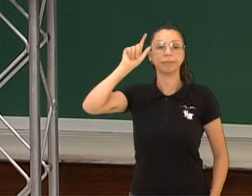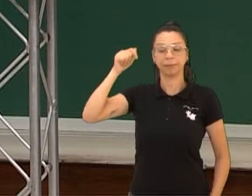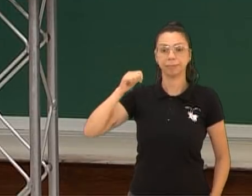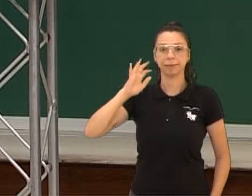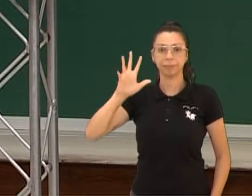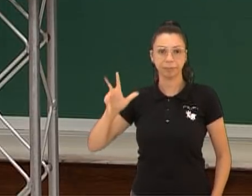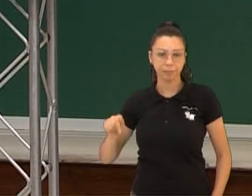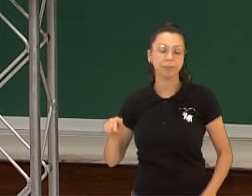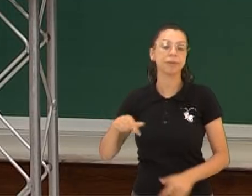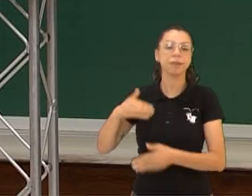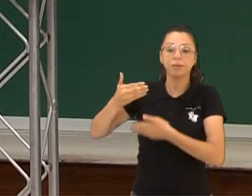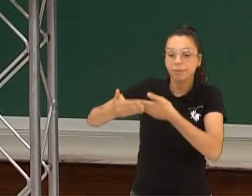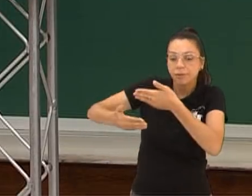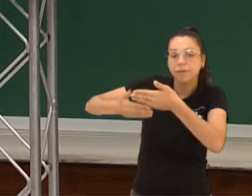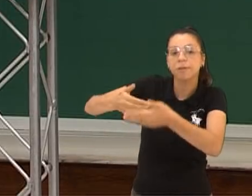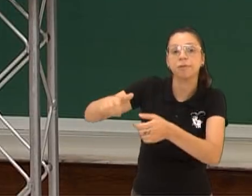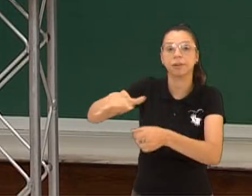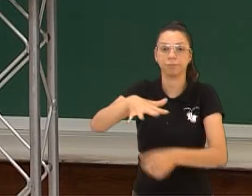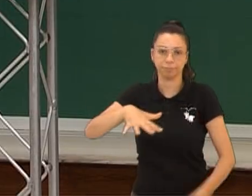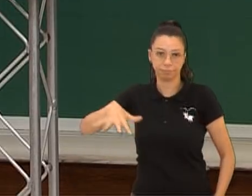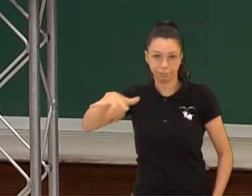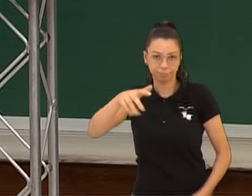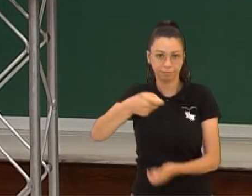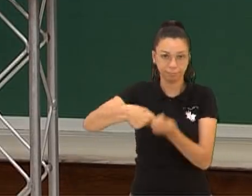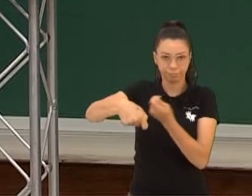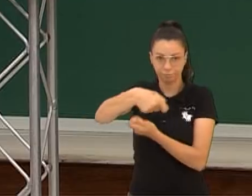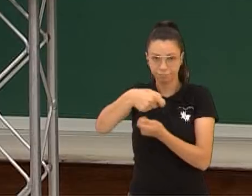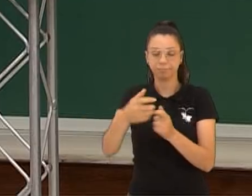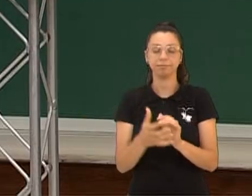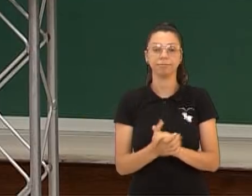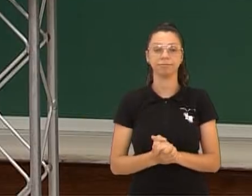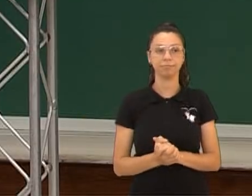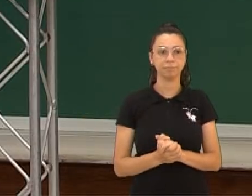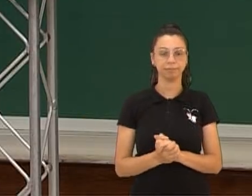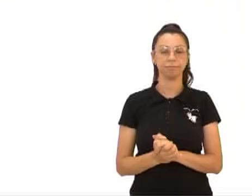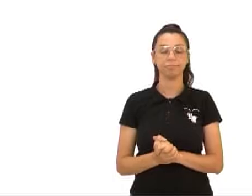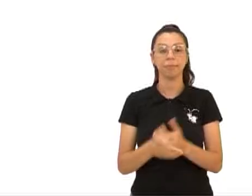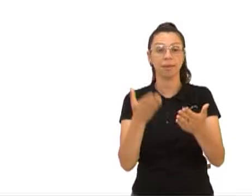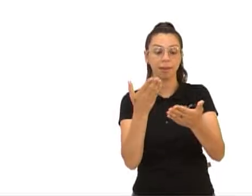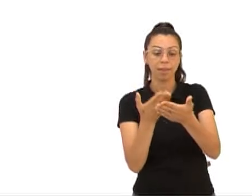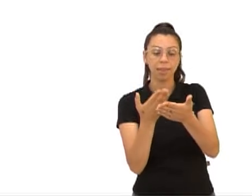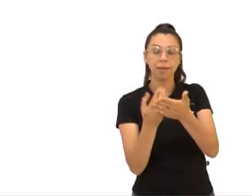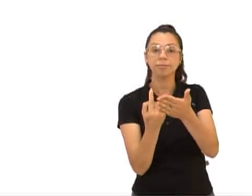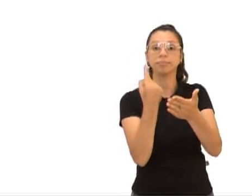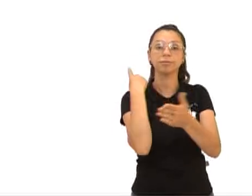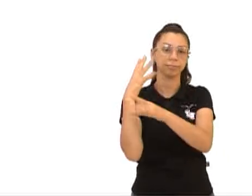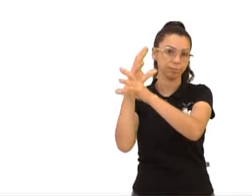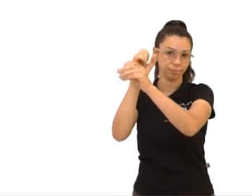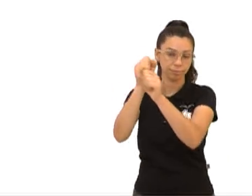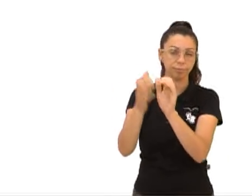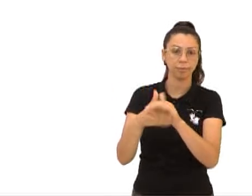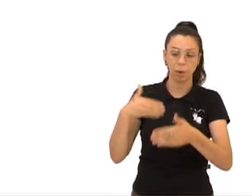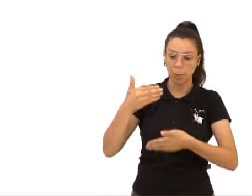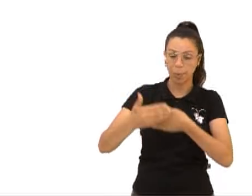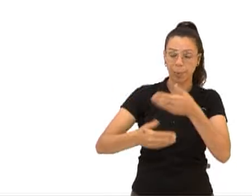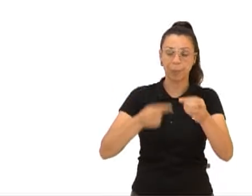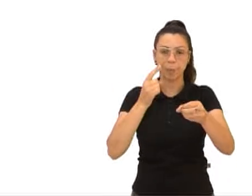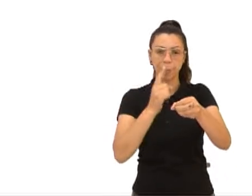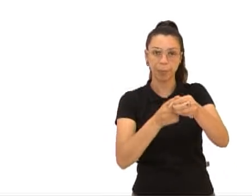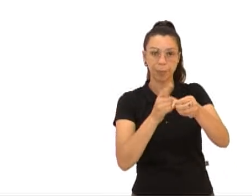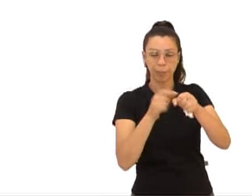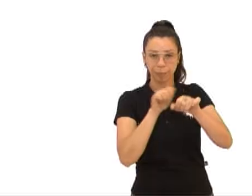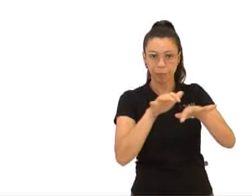desenvolvendo esses setores econômicos. Na aula anterior, falamos sobre o processo de urbanização da